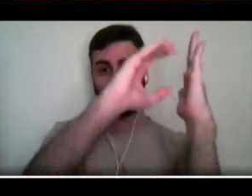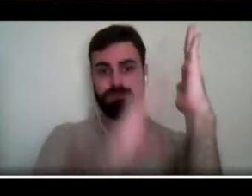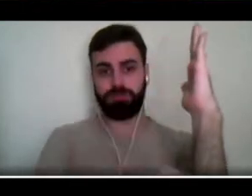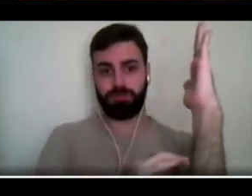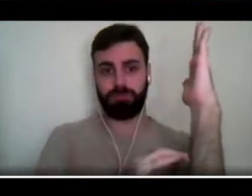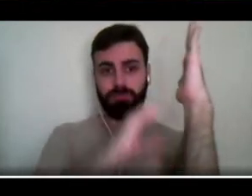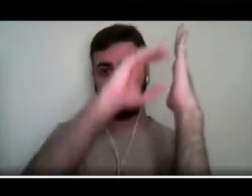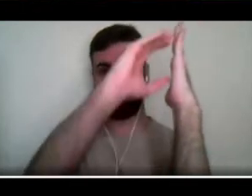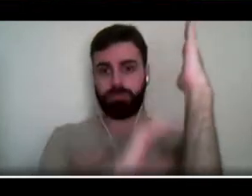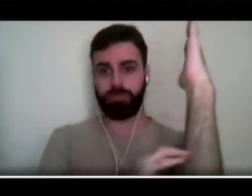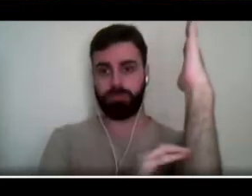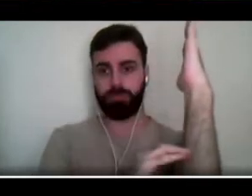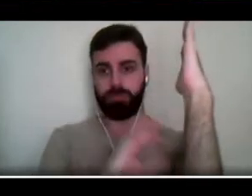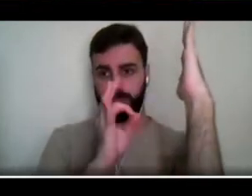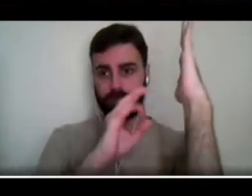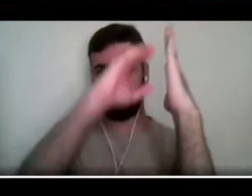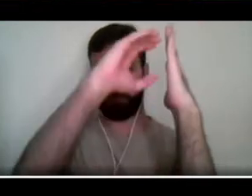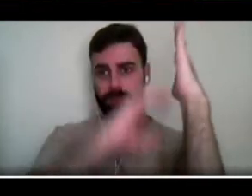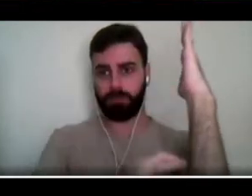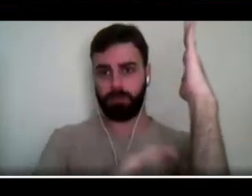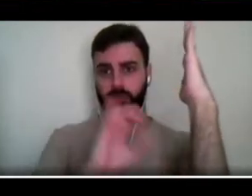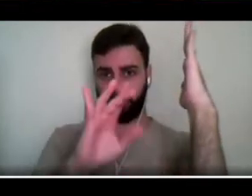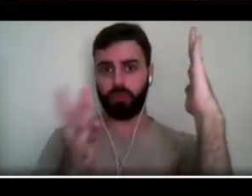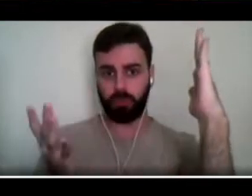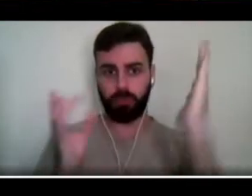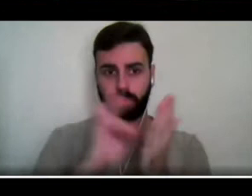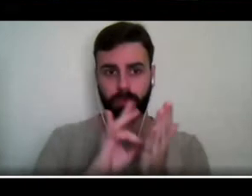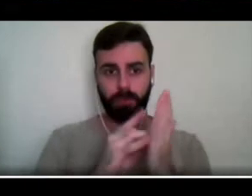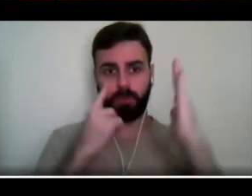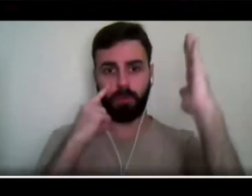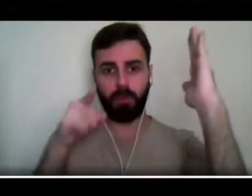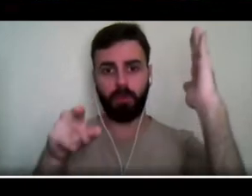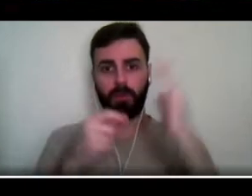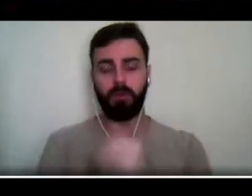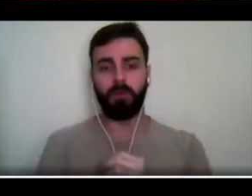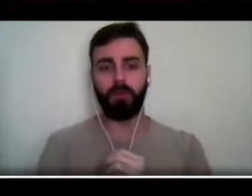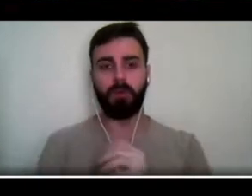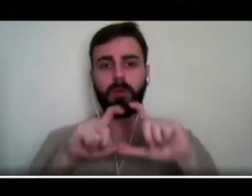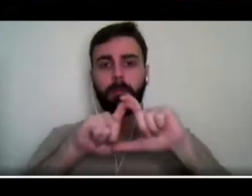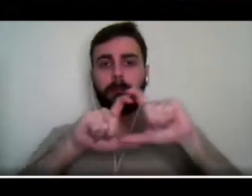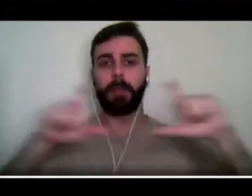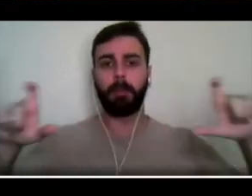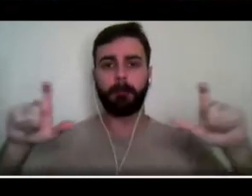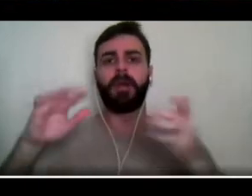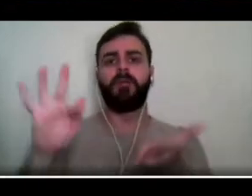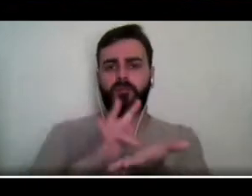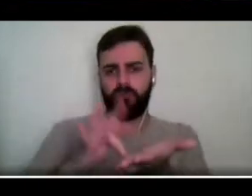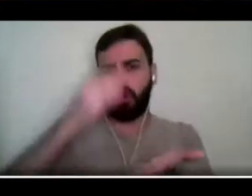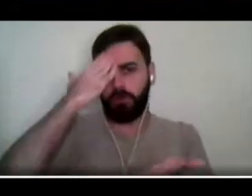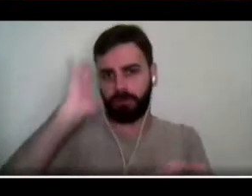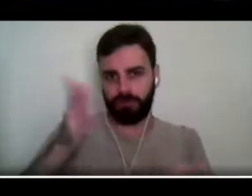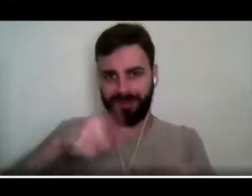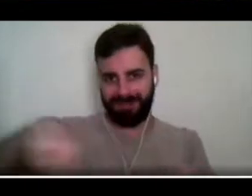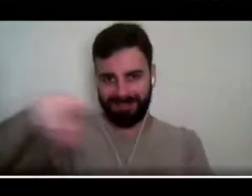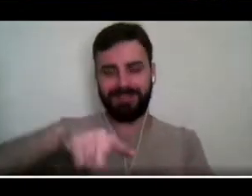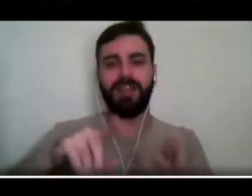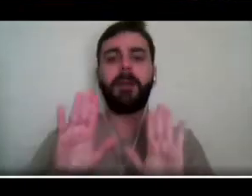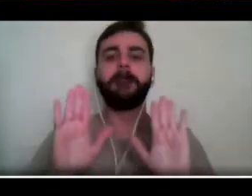que é isso aqui, ó, que a gente já conhece, só que o V0Y é igual a zero, ele